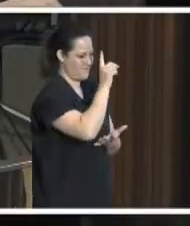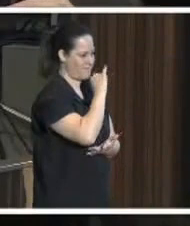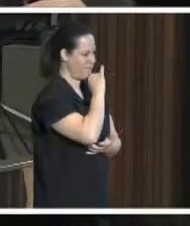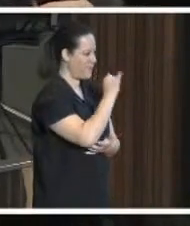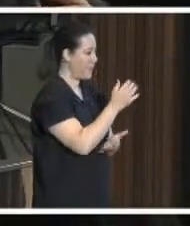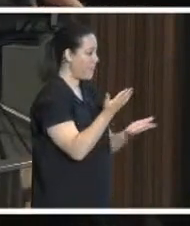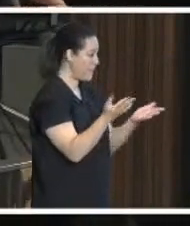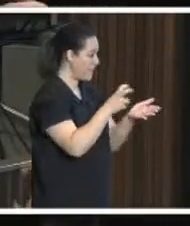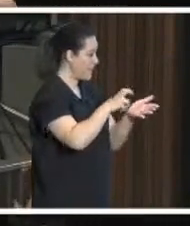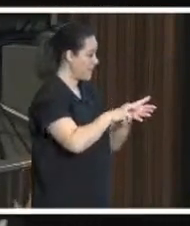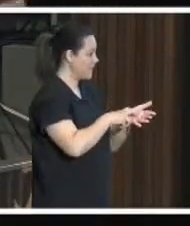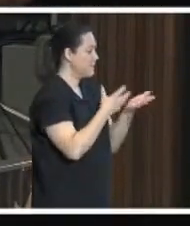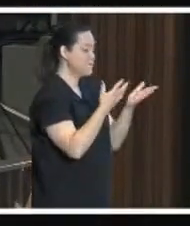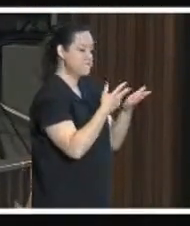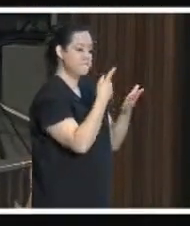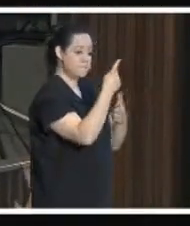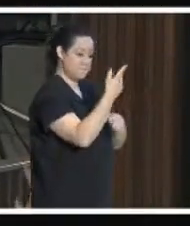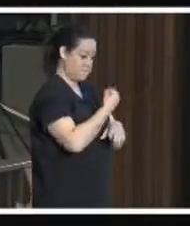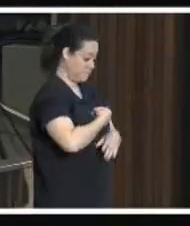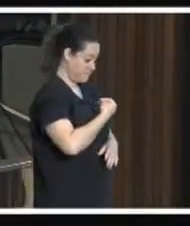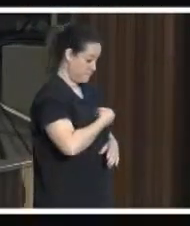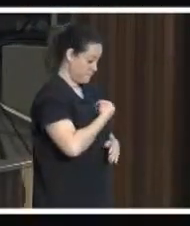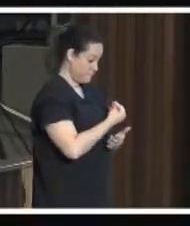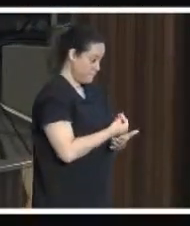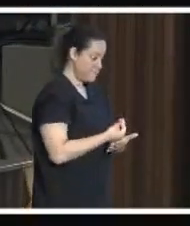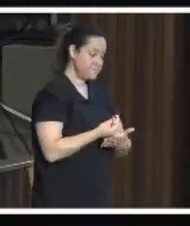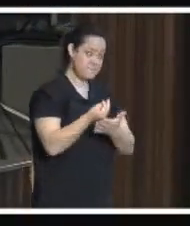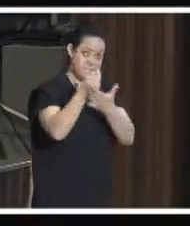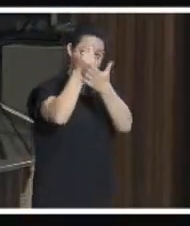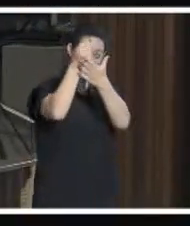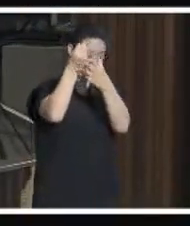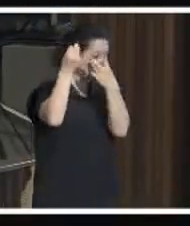Nessa manhã eu queria colocar a tua vida na mão do Senhor,